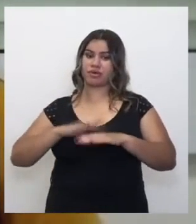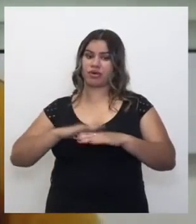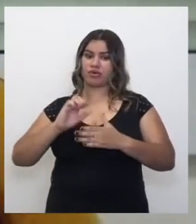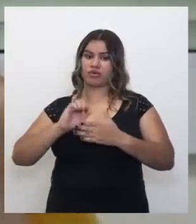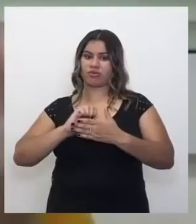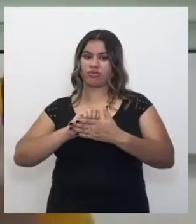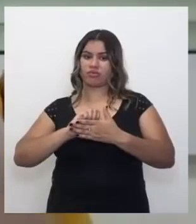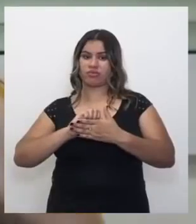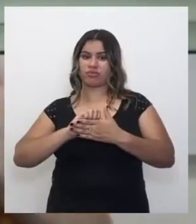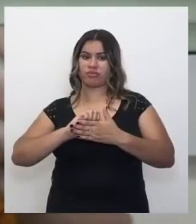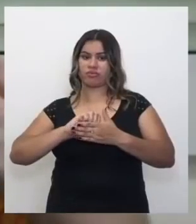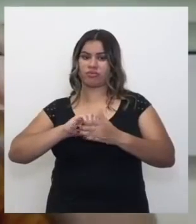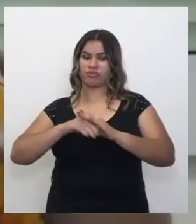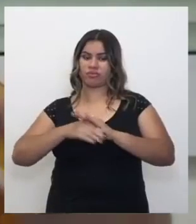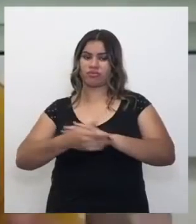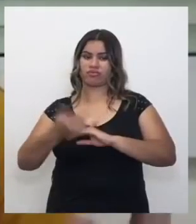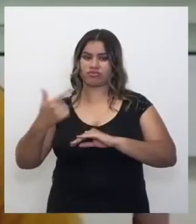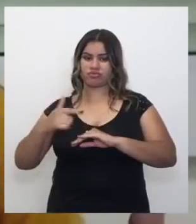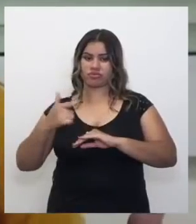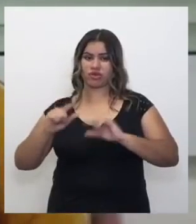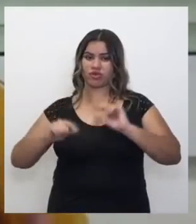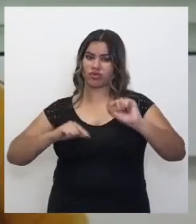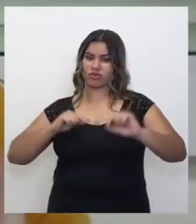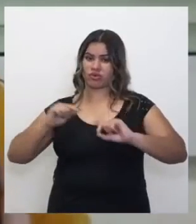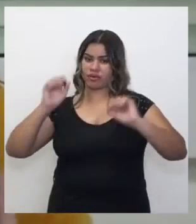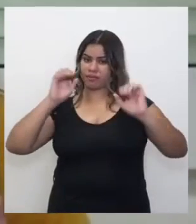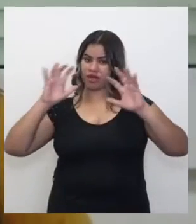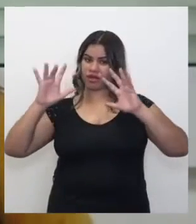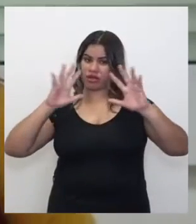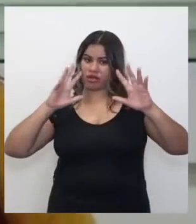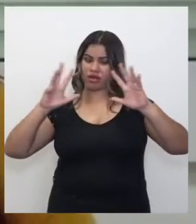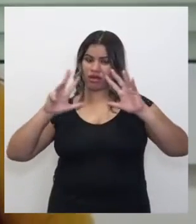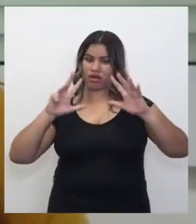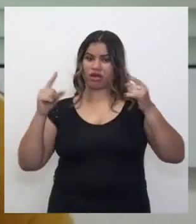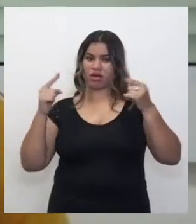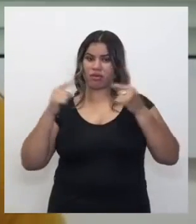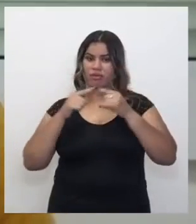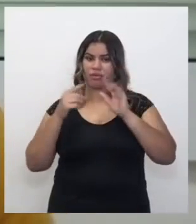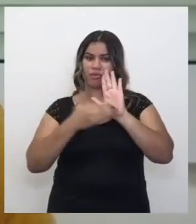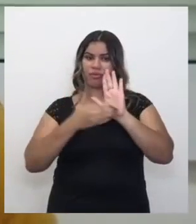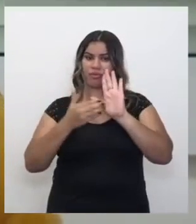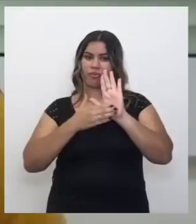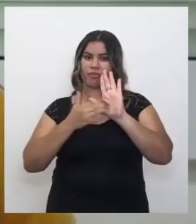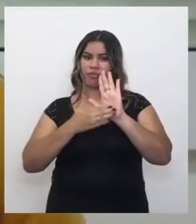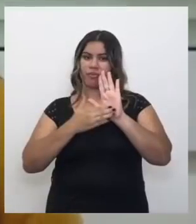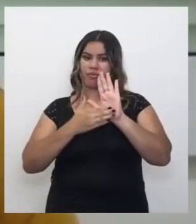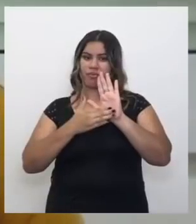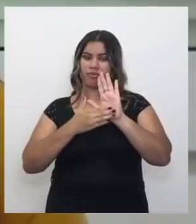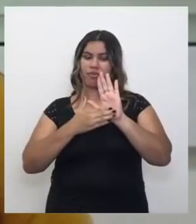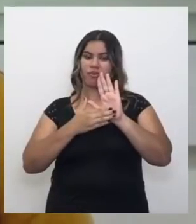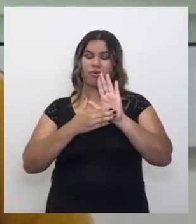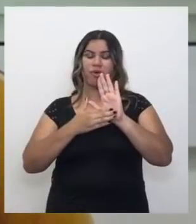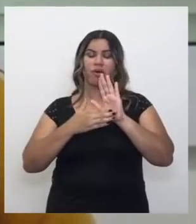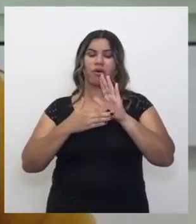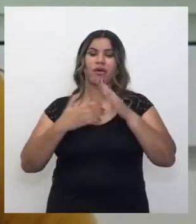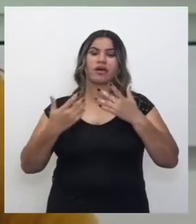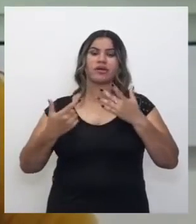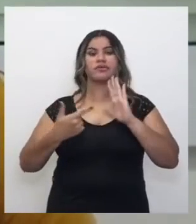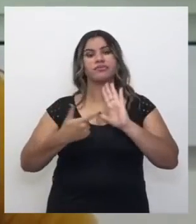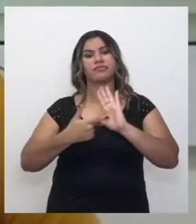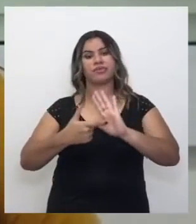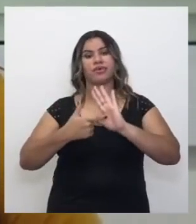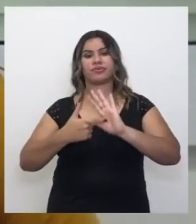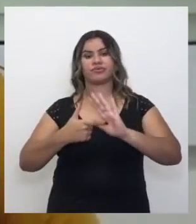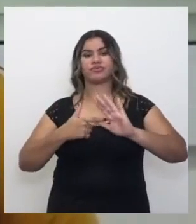elas são bastante refletidas, propõem, né, uma reflexão e trazem,